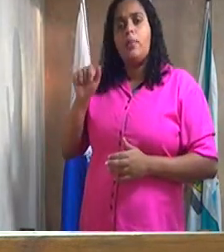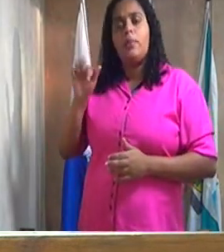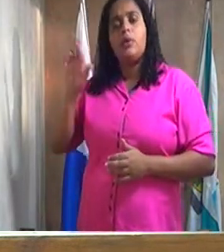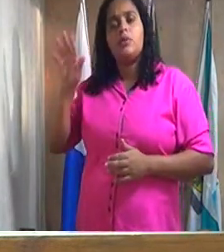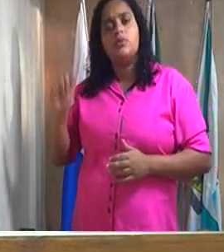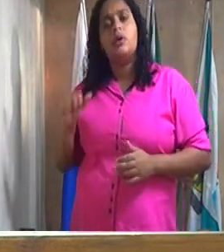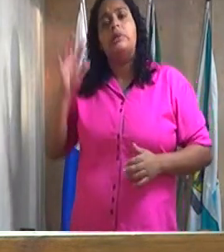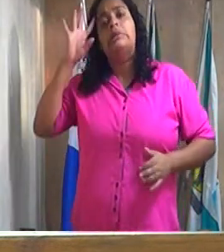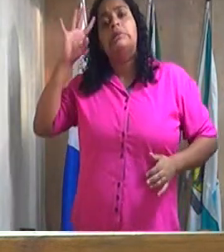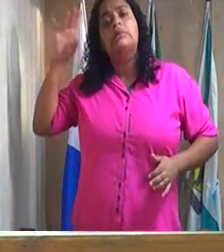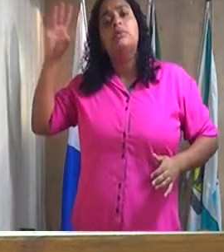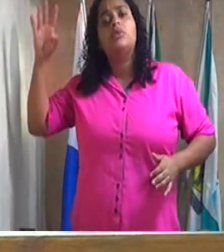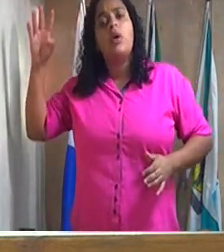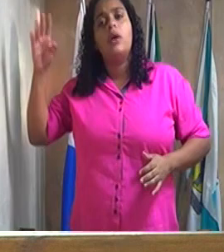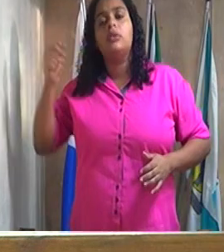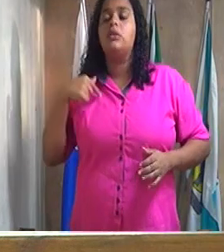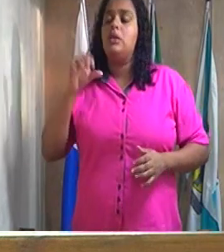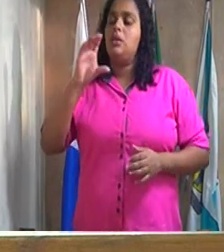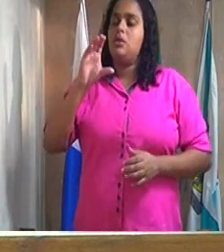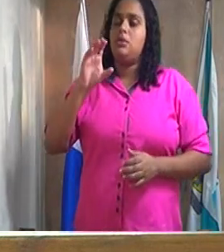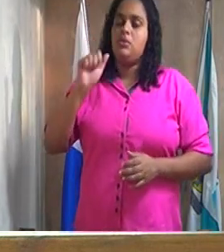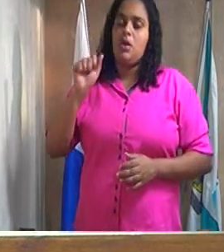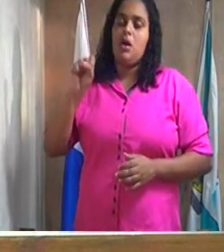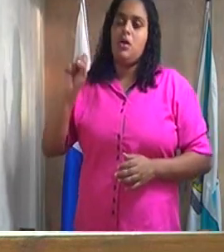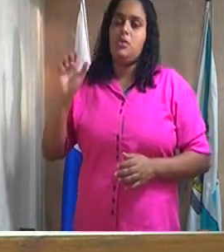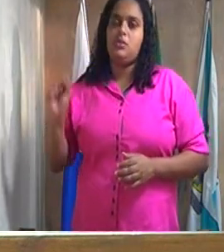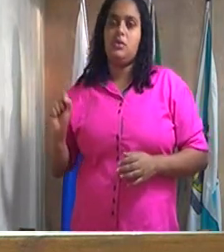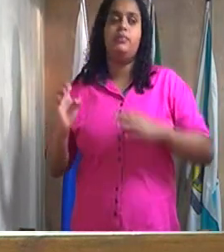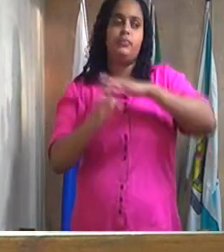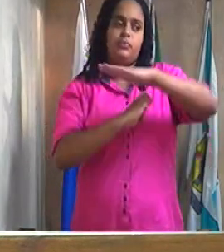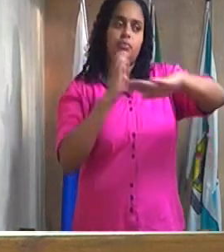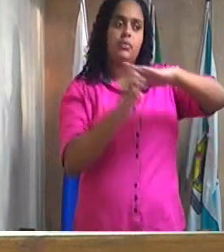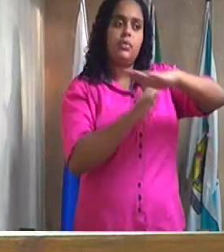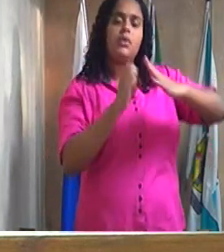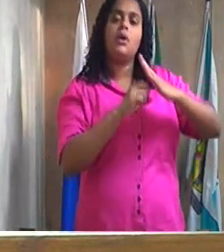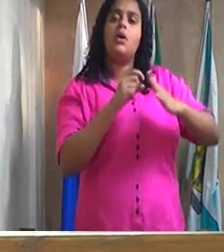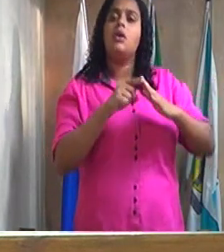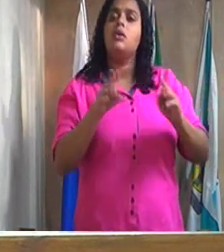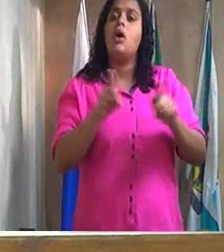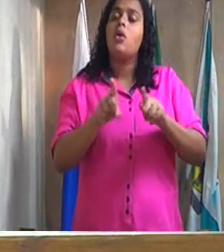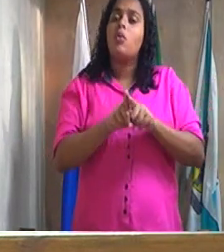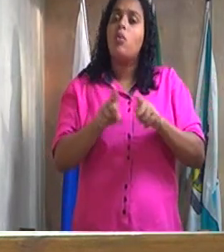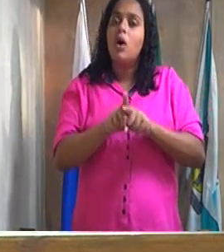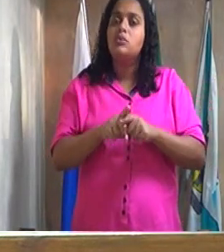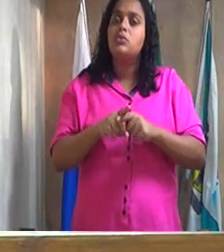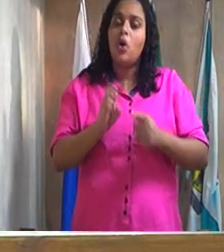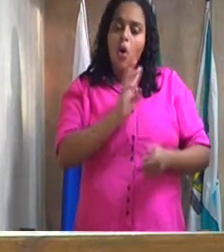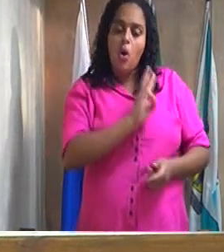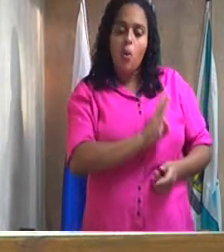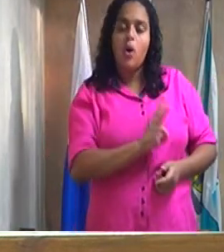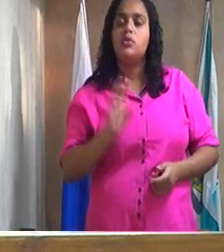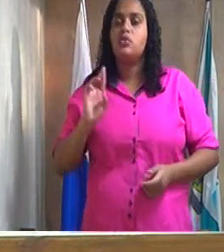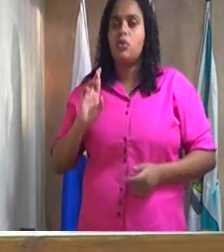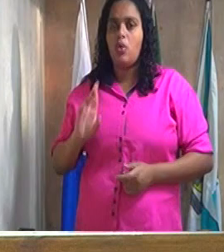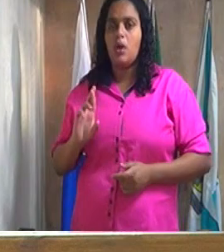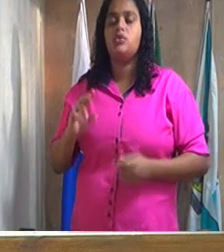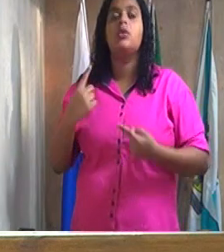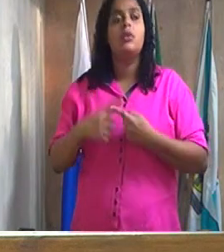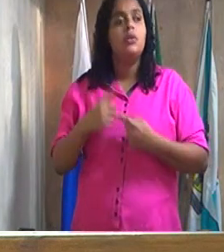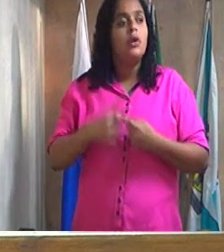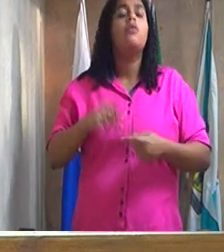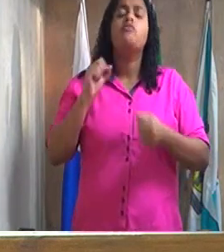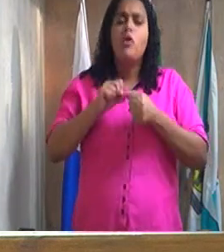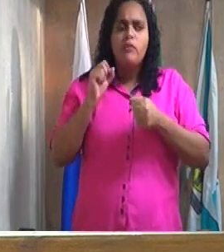levar o CEASA para o Arco Metropolitano. E logo assim que ele tomou posse como prefeito, ele falou, Júnior, nós vamos fazer de frente